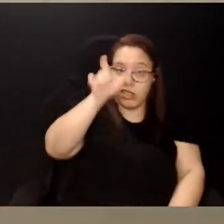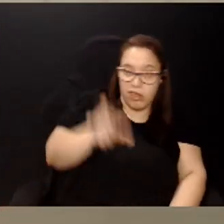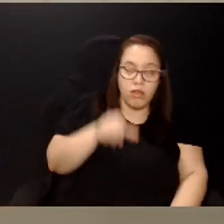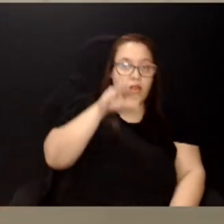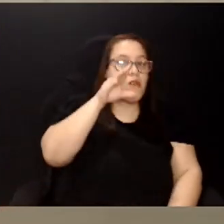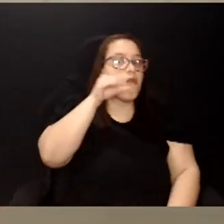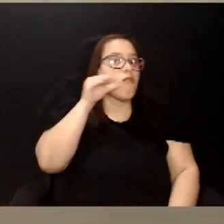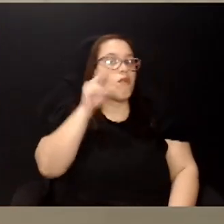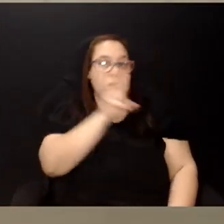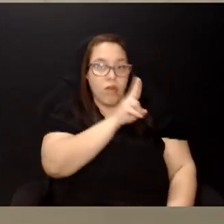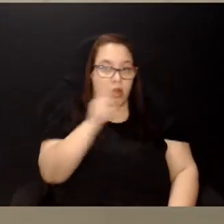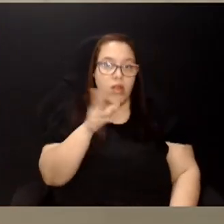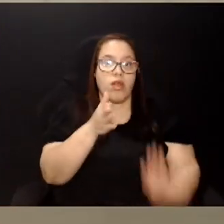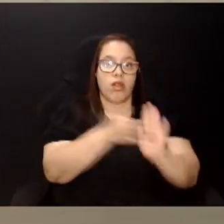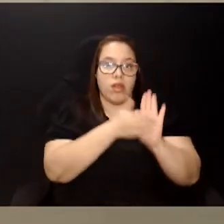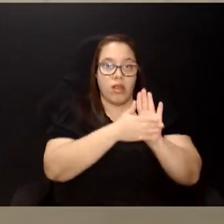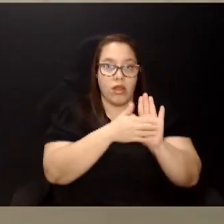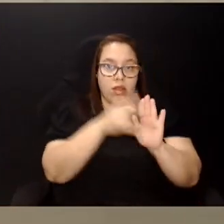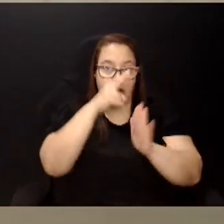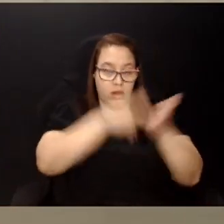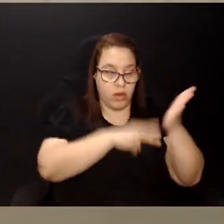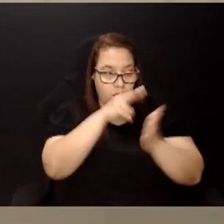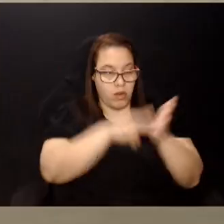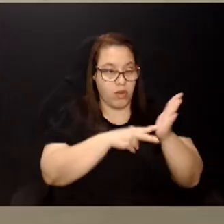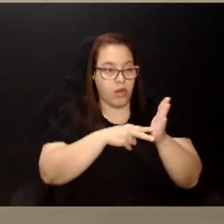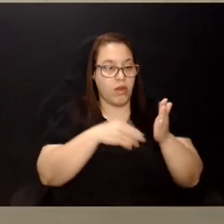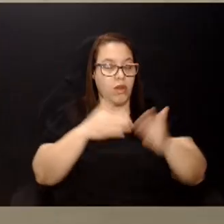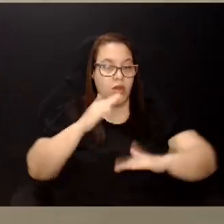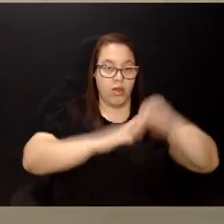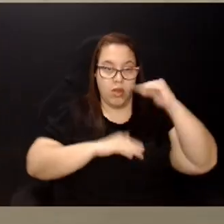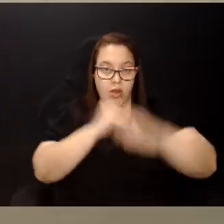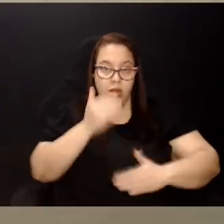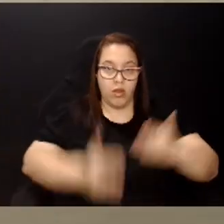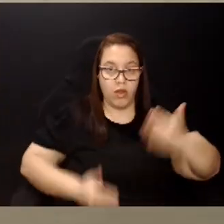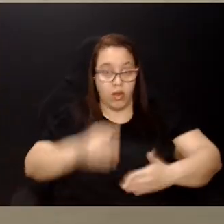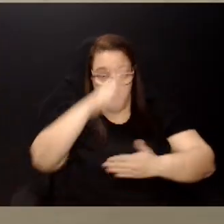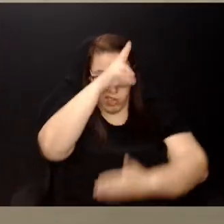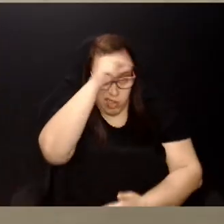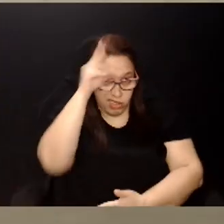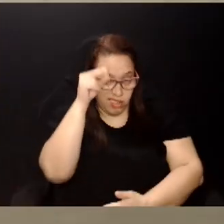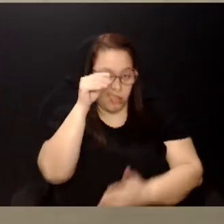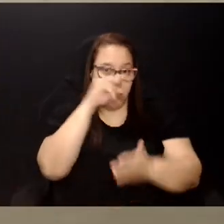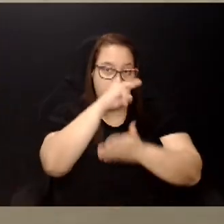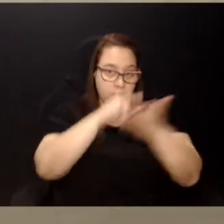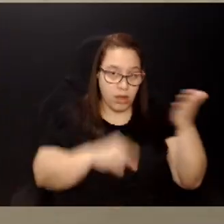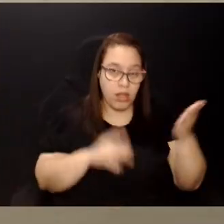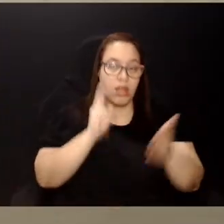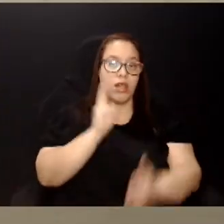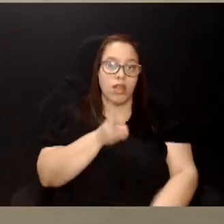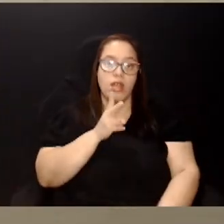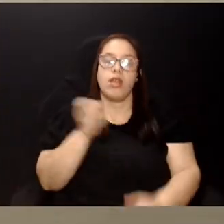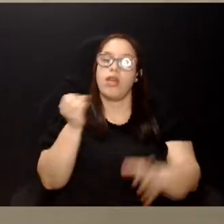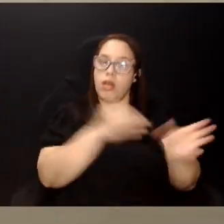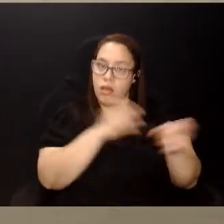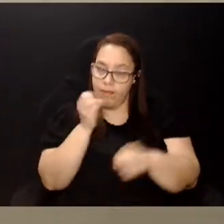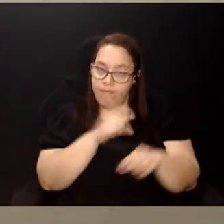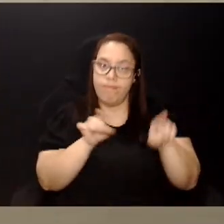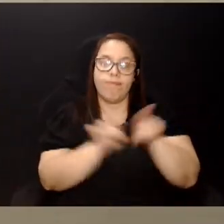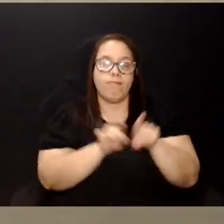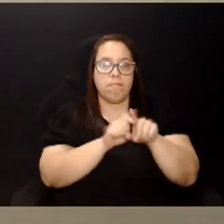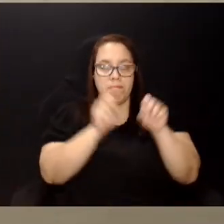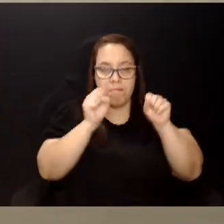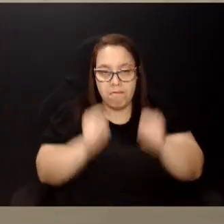aquele nome consta da lista dos funcionários prestadores de serviço para a Prefeitura. A lista é sempre atualizada, então vocês podem